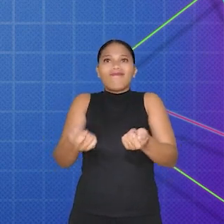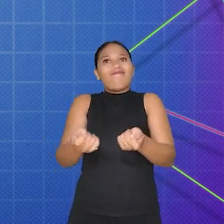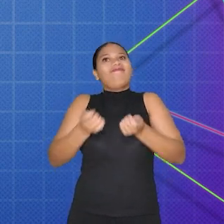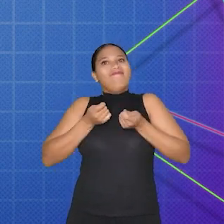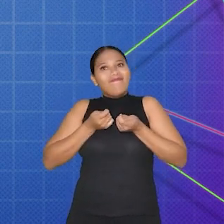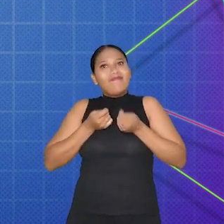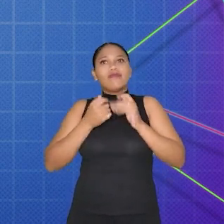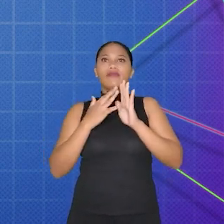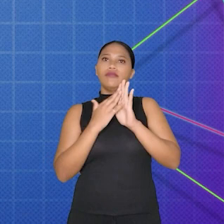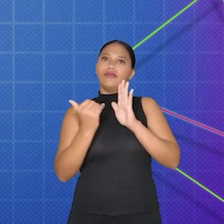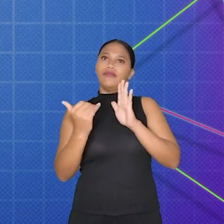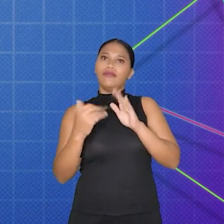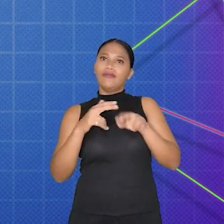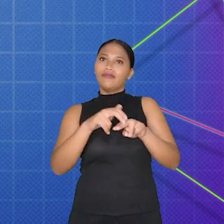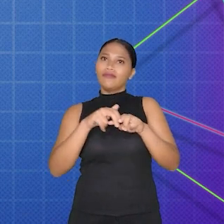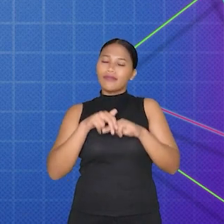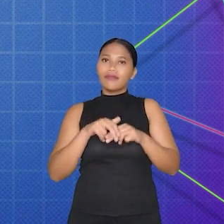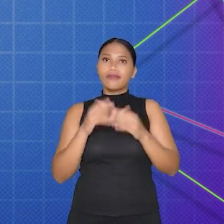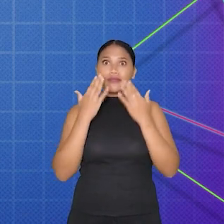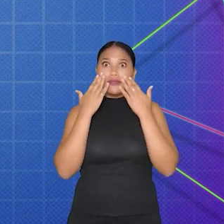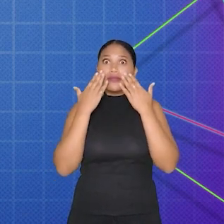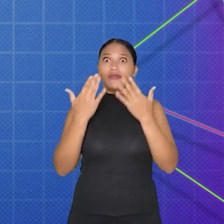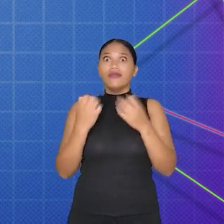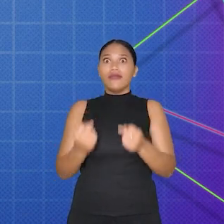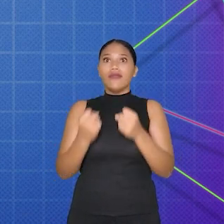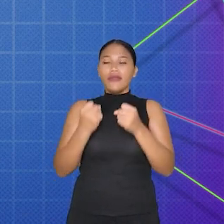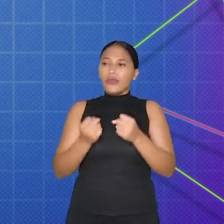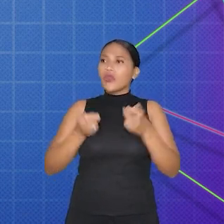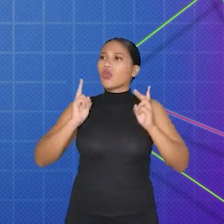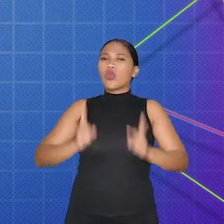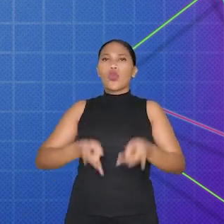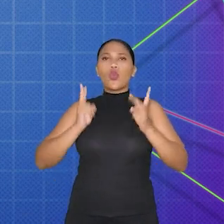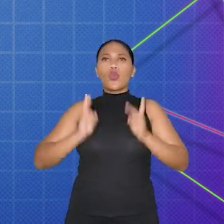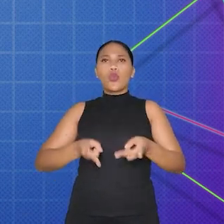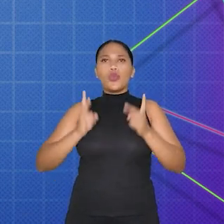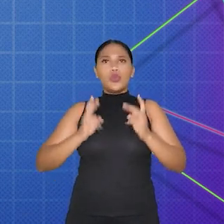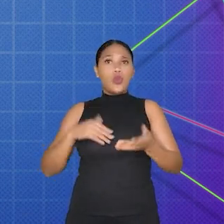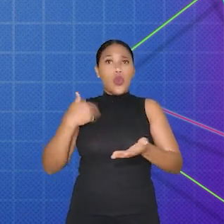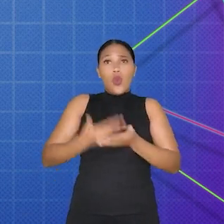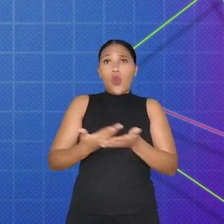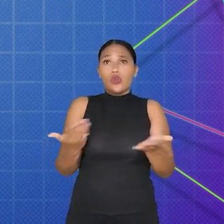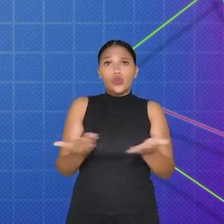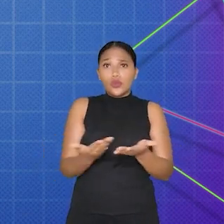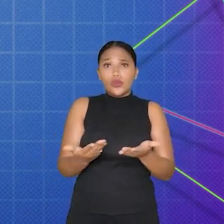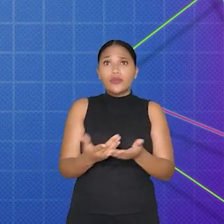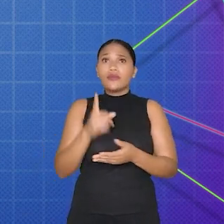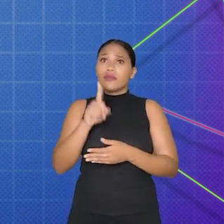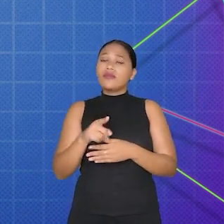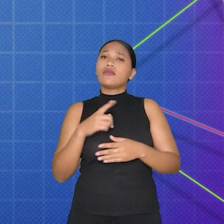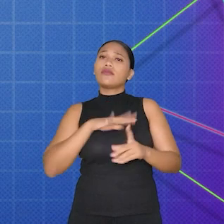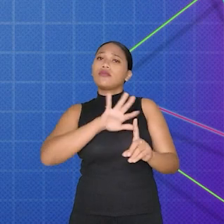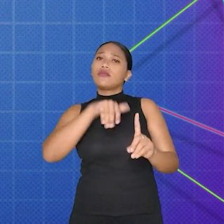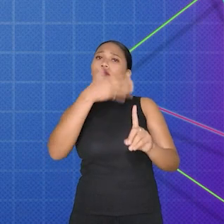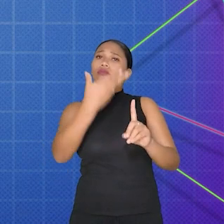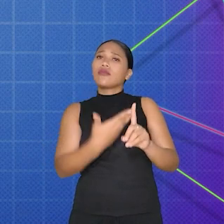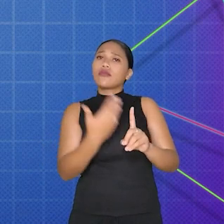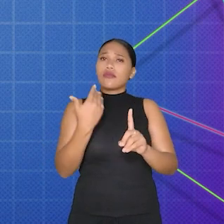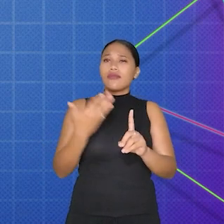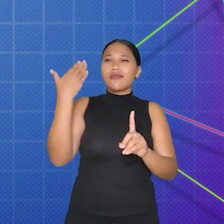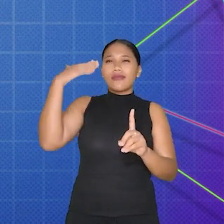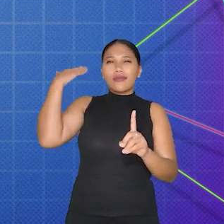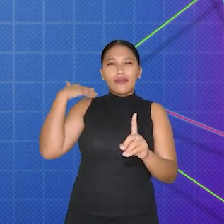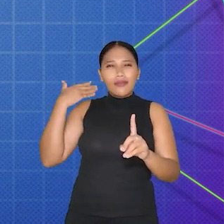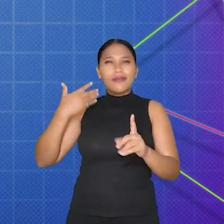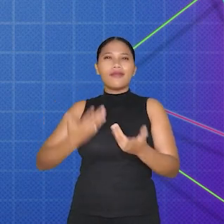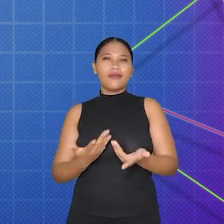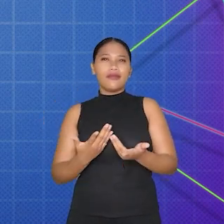se tornando um elemento estilístico, e muitos jogos em pixel art mantêm esse tipo de animação mesmo hoje em dia, como uma forma de homenagear